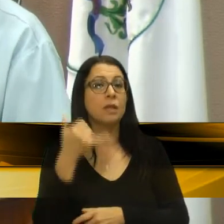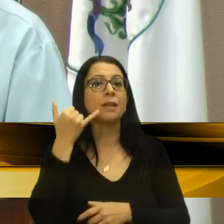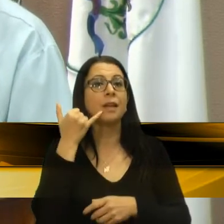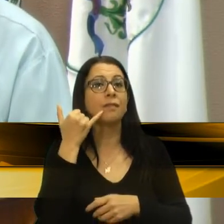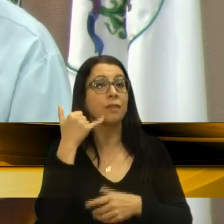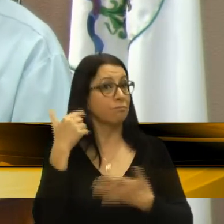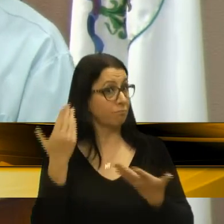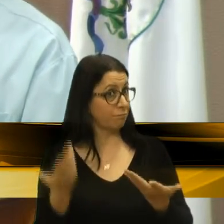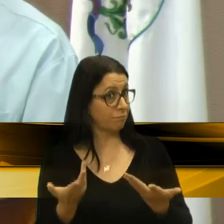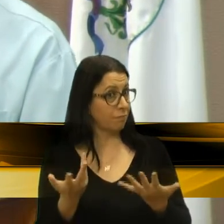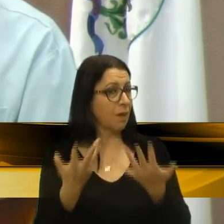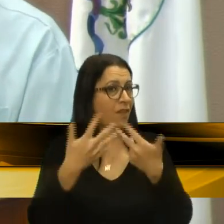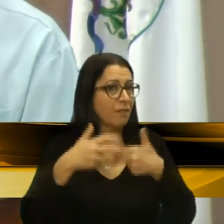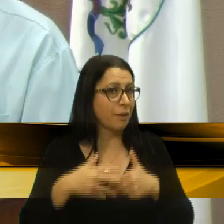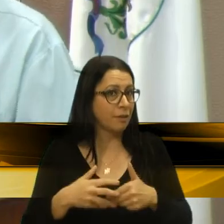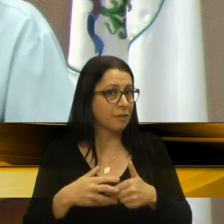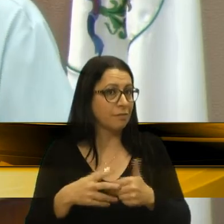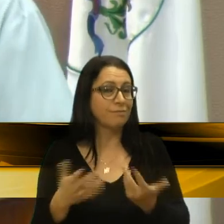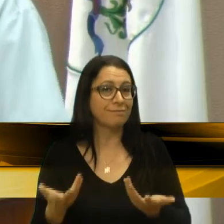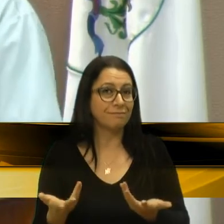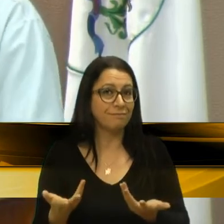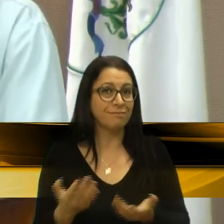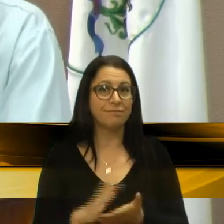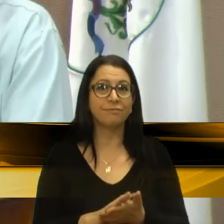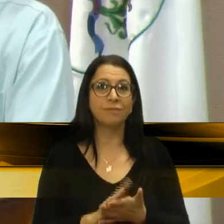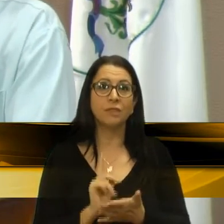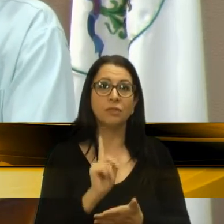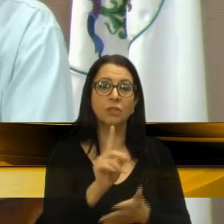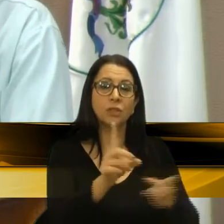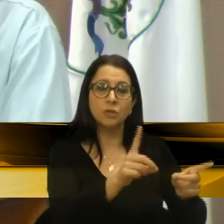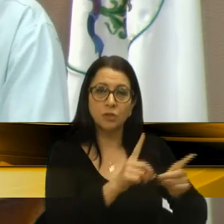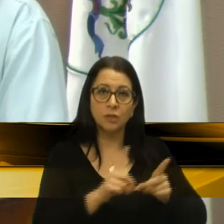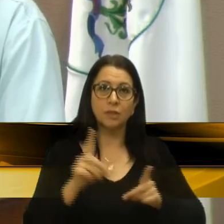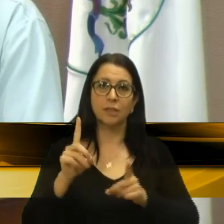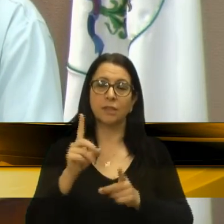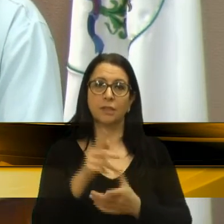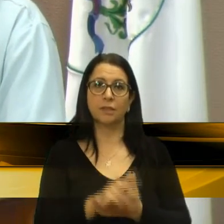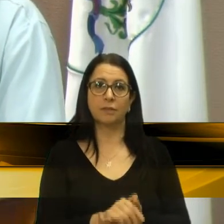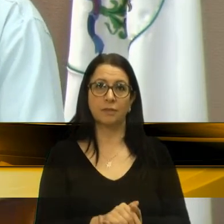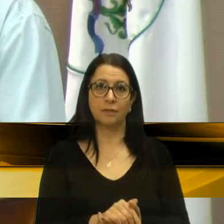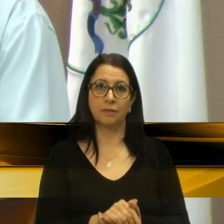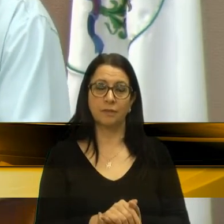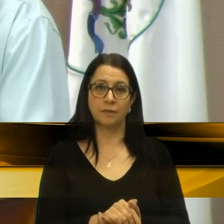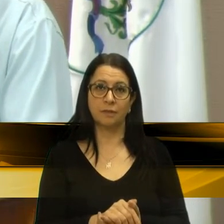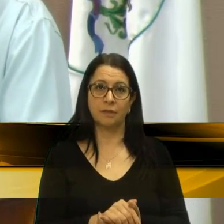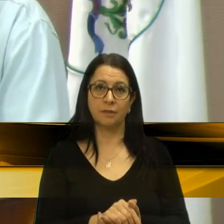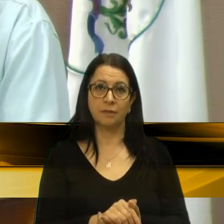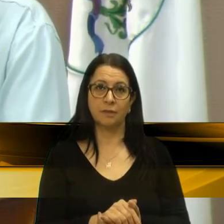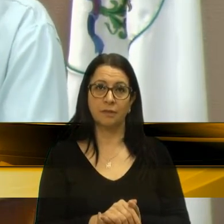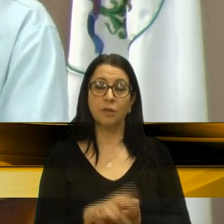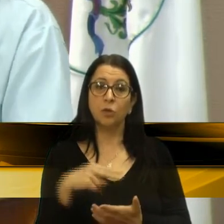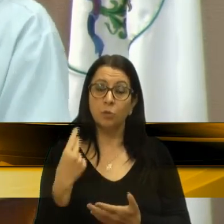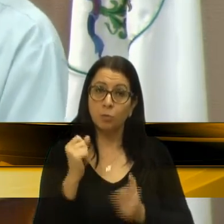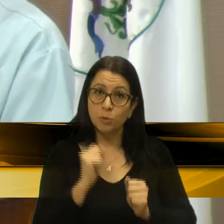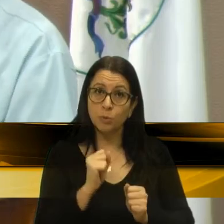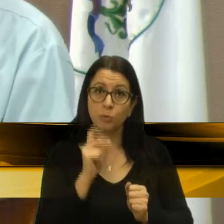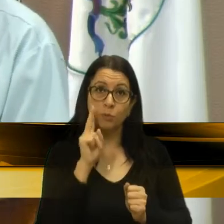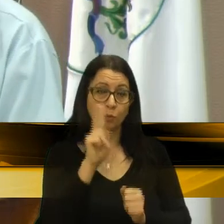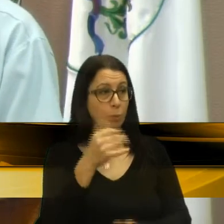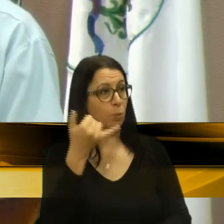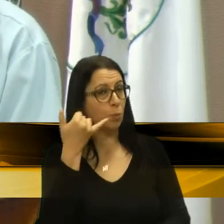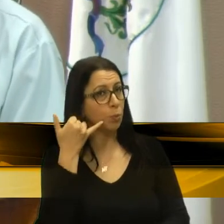está funcionando quando chega lá na no distrito lá nós podemos pegar o